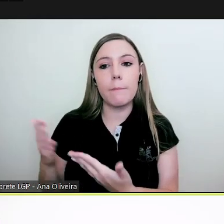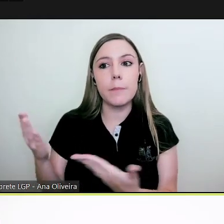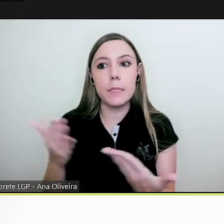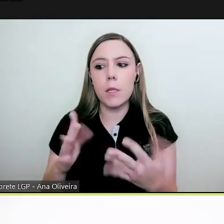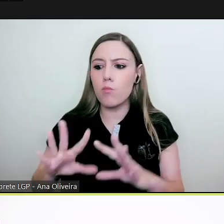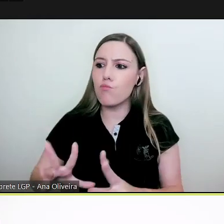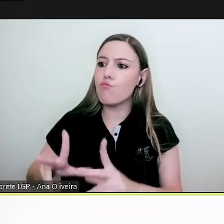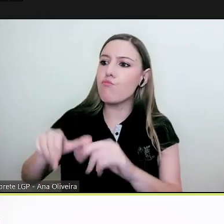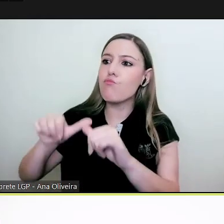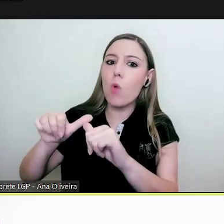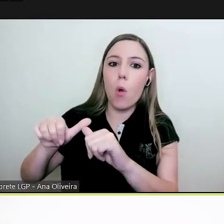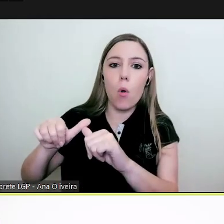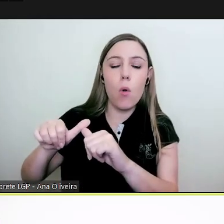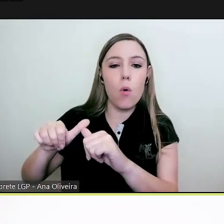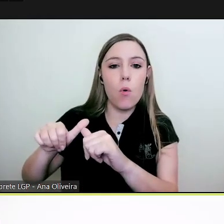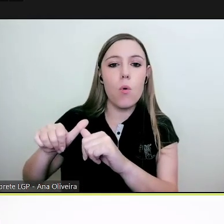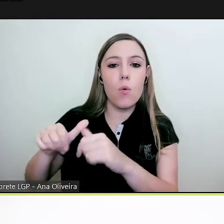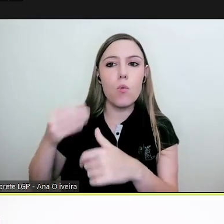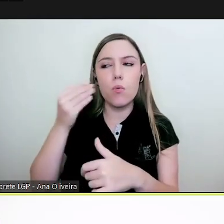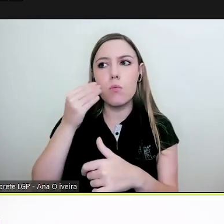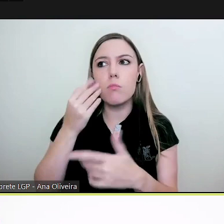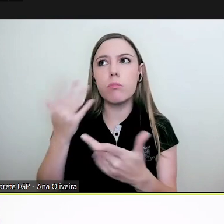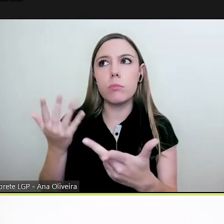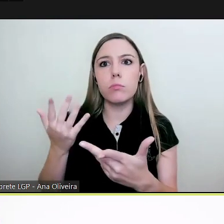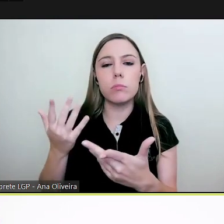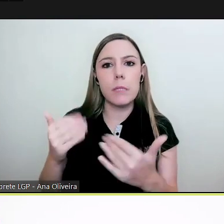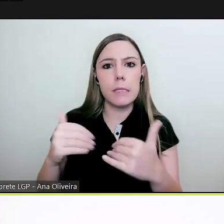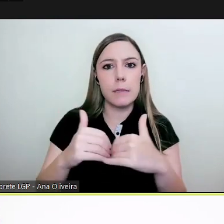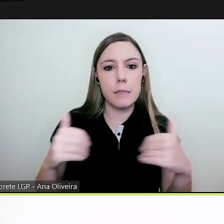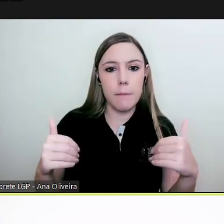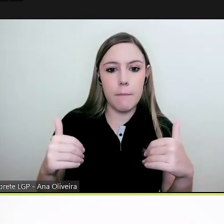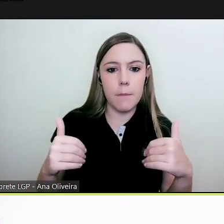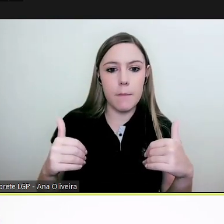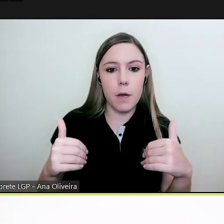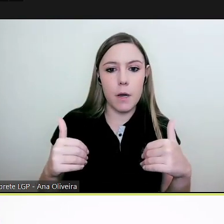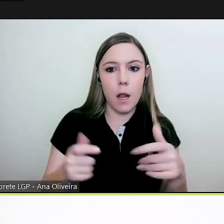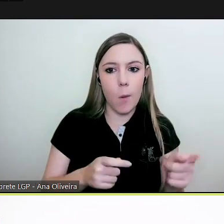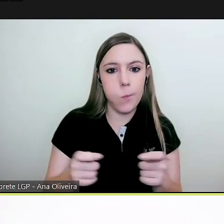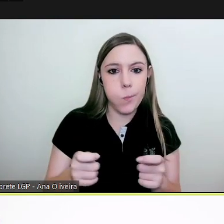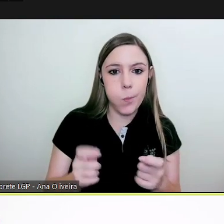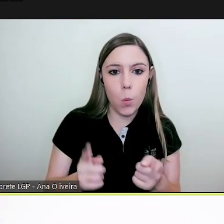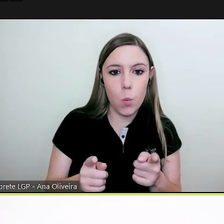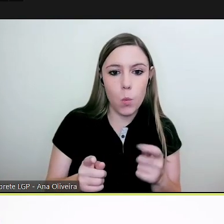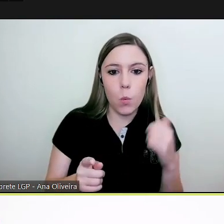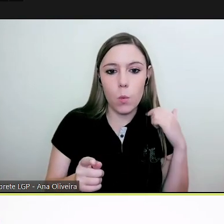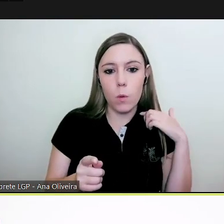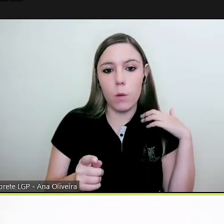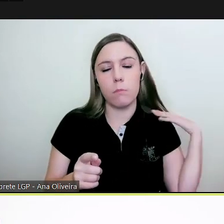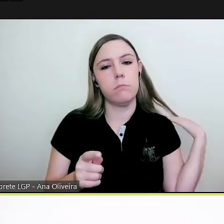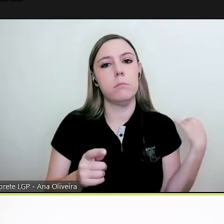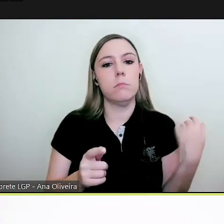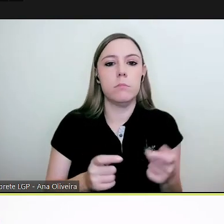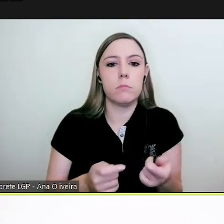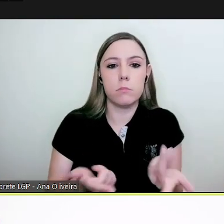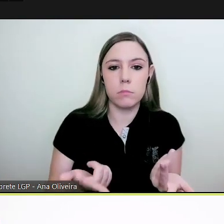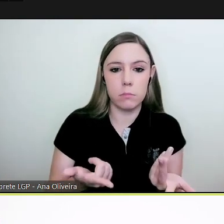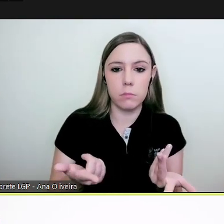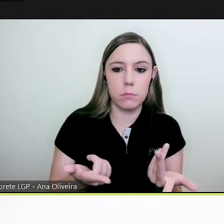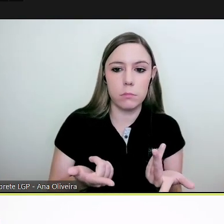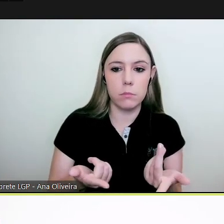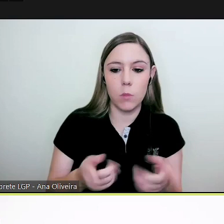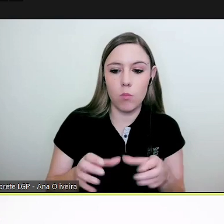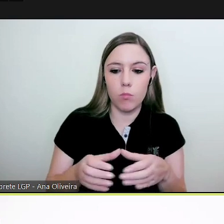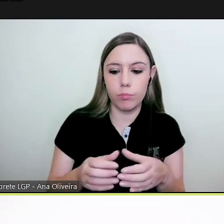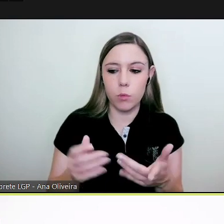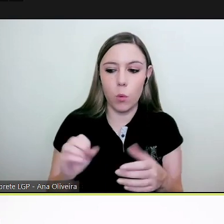no sentido, não estamos a separar, que é a gestão, quer organizacional, quer serviço,